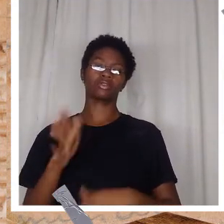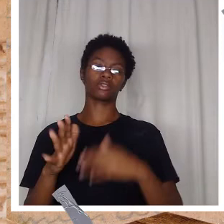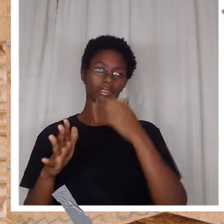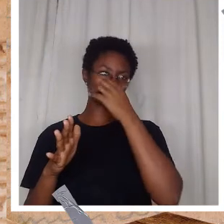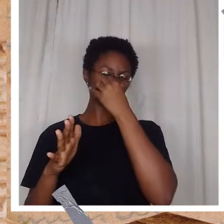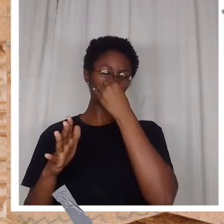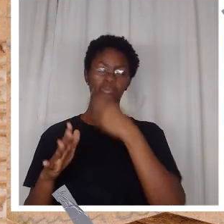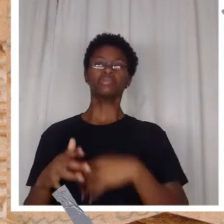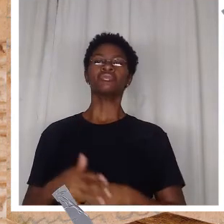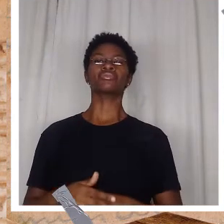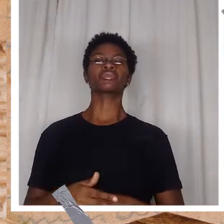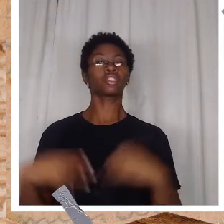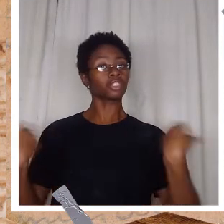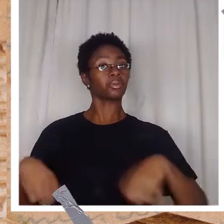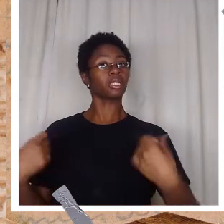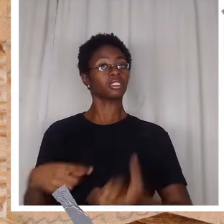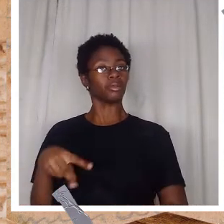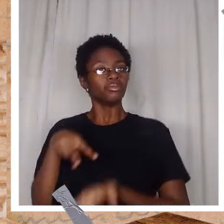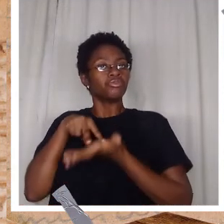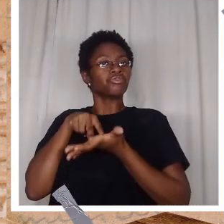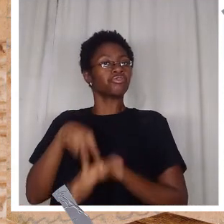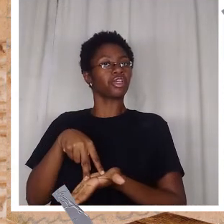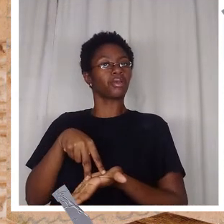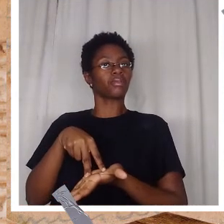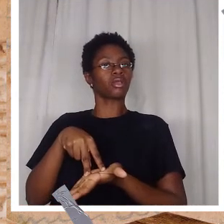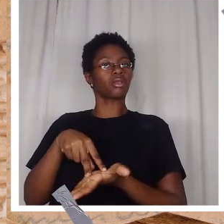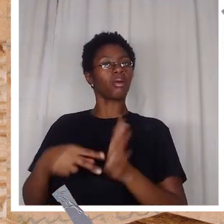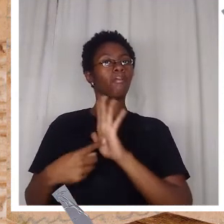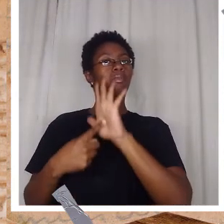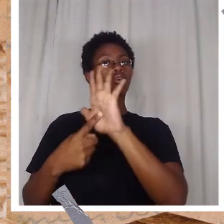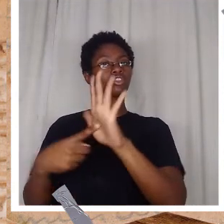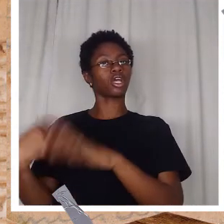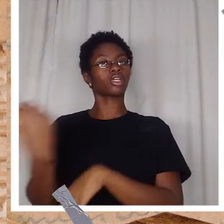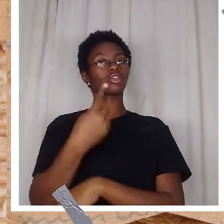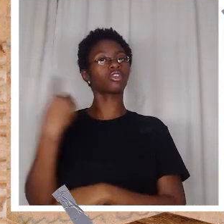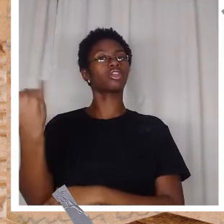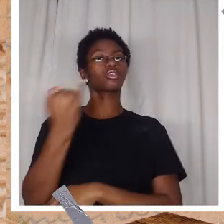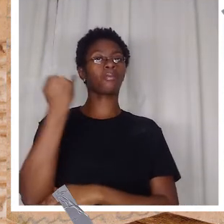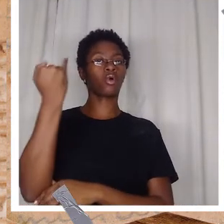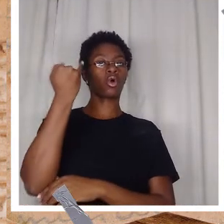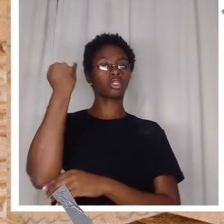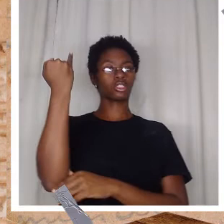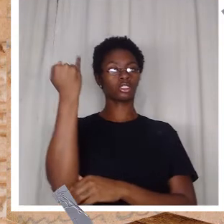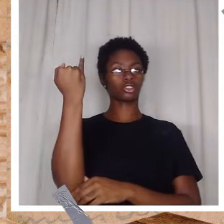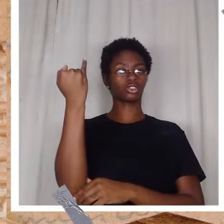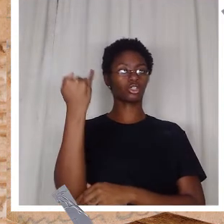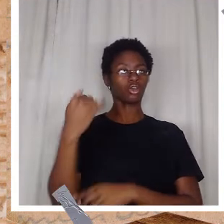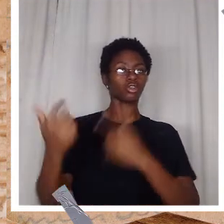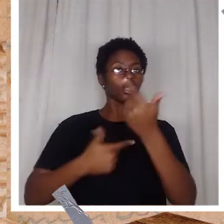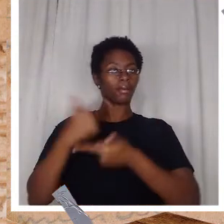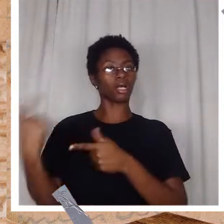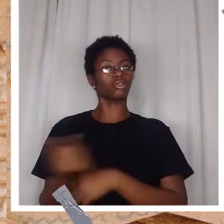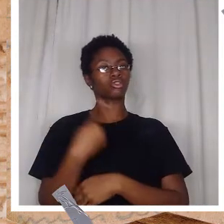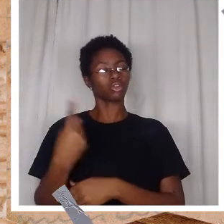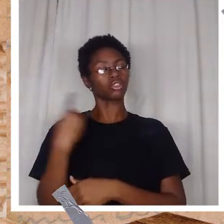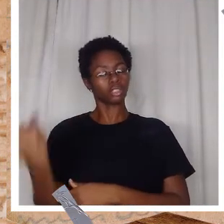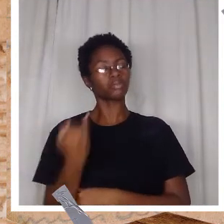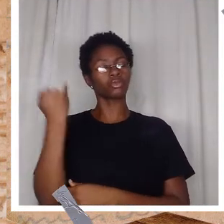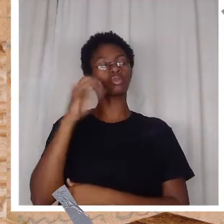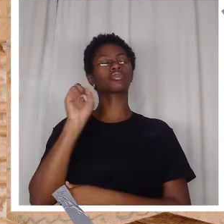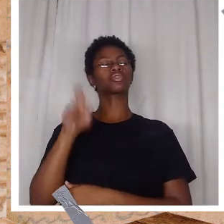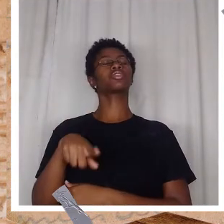seguir em frente, para a gente demonstrar a importância do nosso trabalho, a solidariedade que a gente,